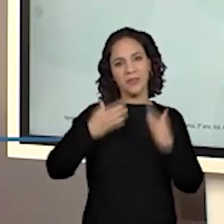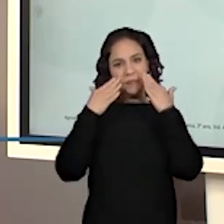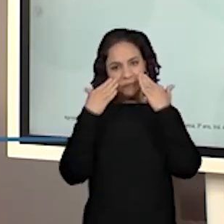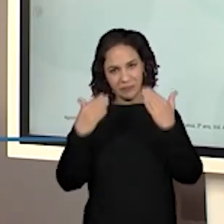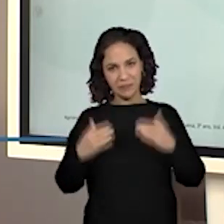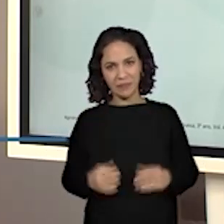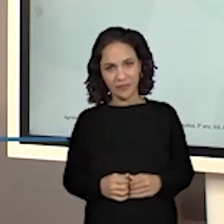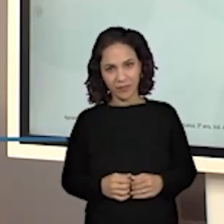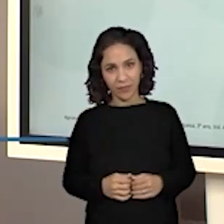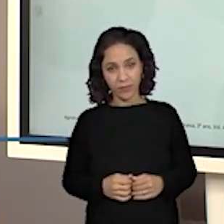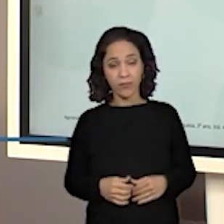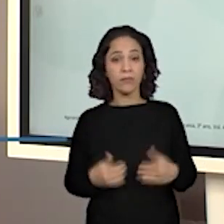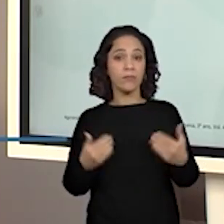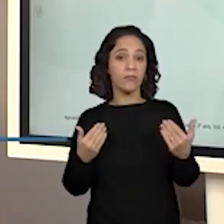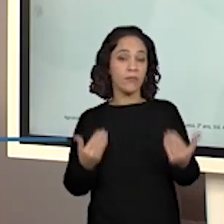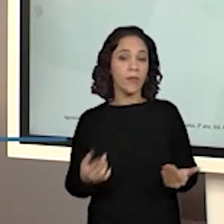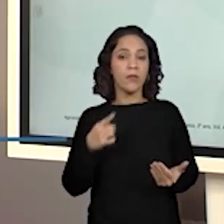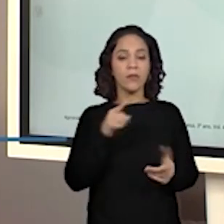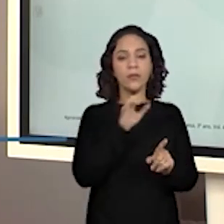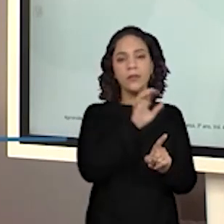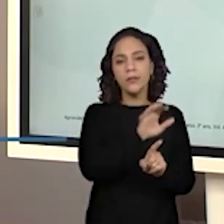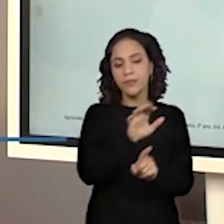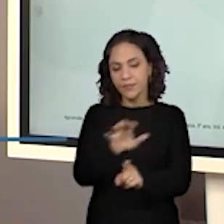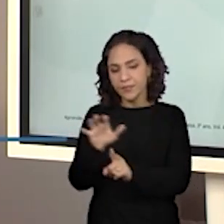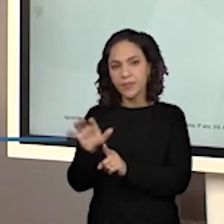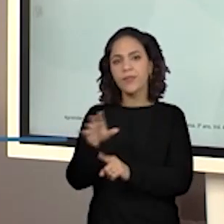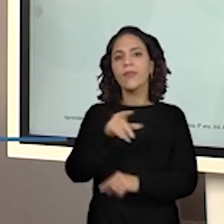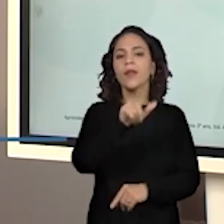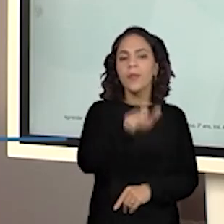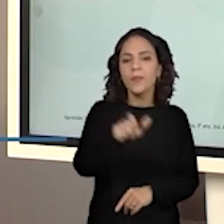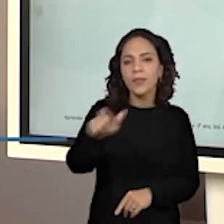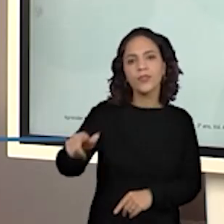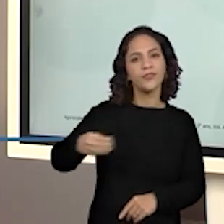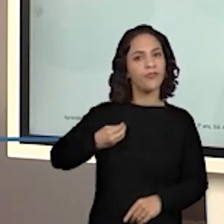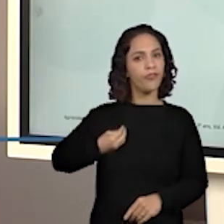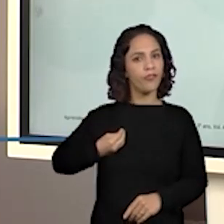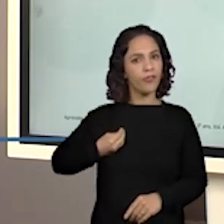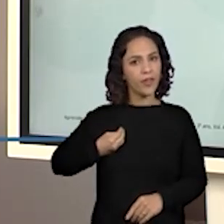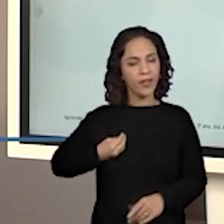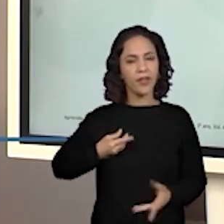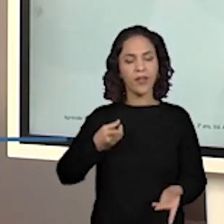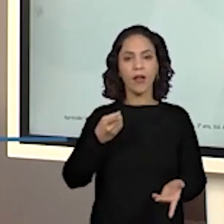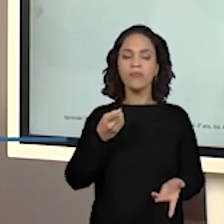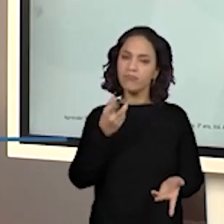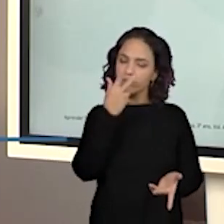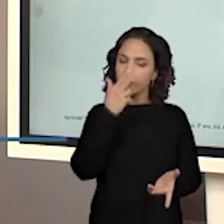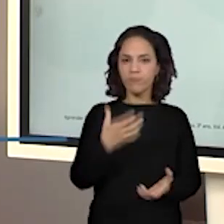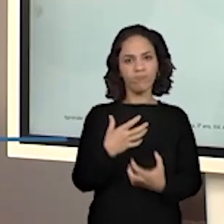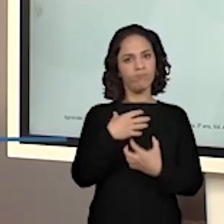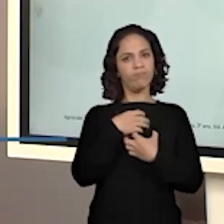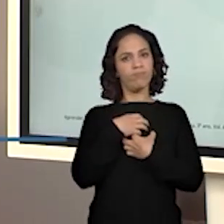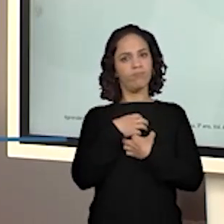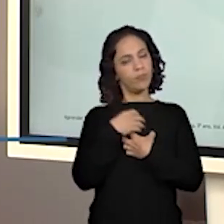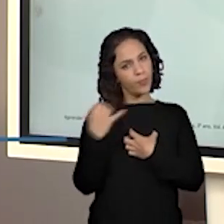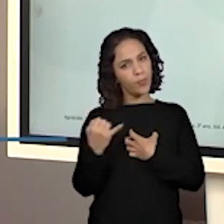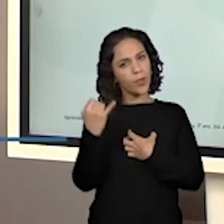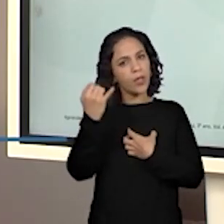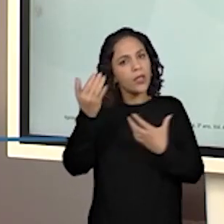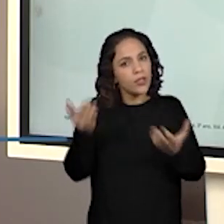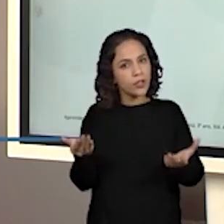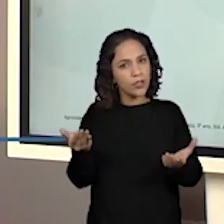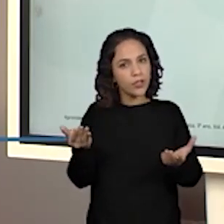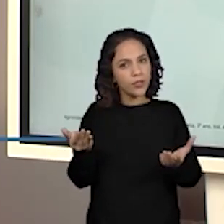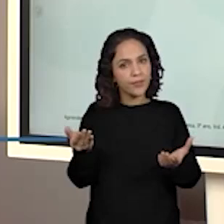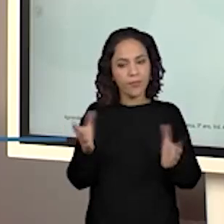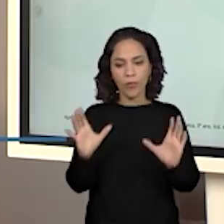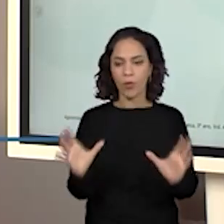Eles interferem na vida das pessoas, eles estão presentes e são importantes para a vida das pessoas,